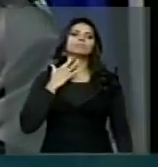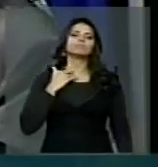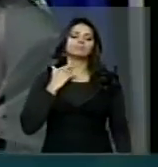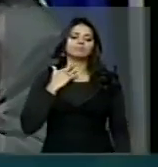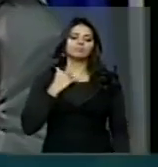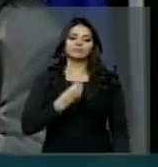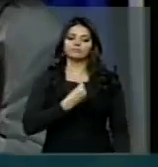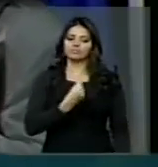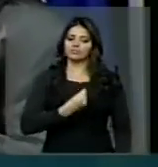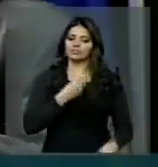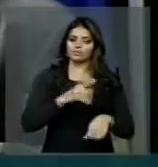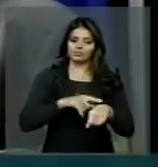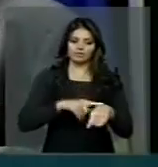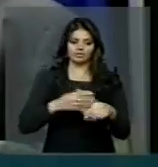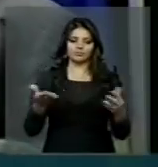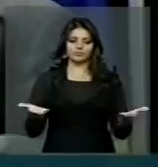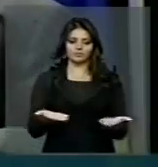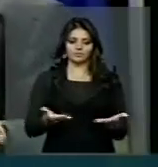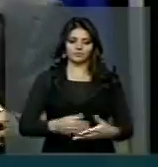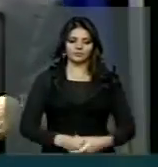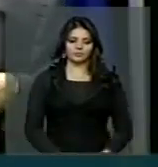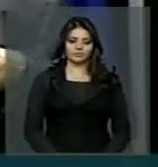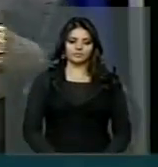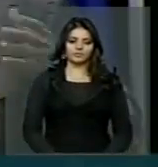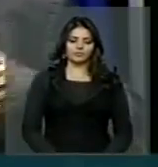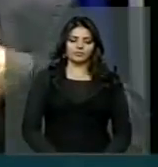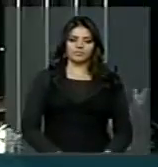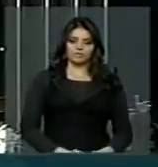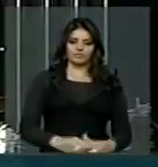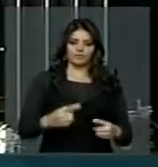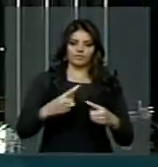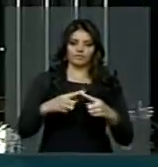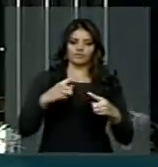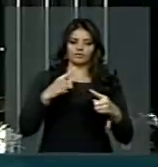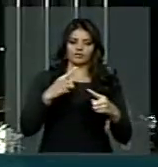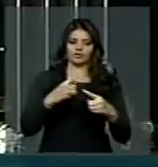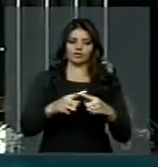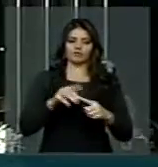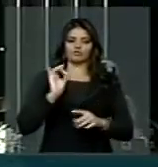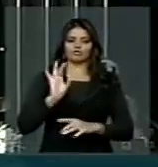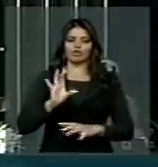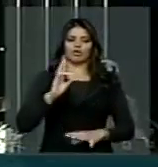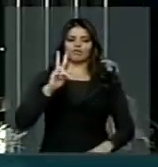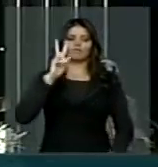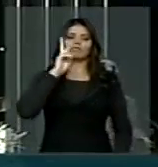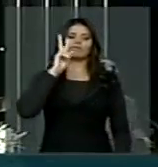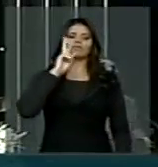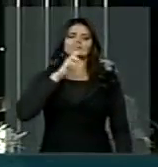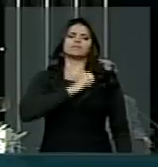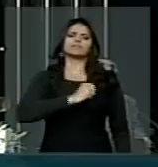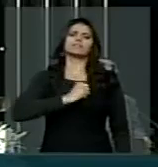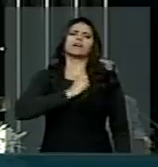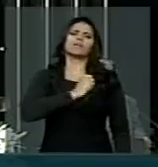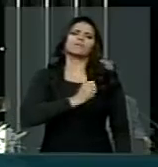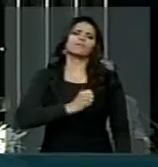vividos nesse momento, para não ficarmos só na saudade.